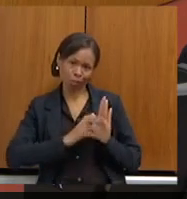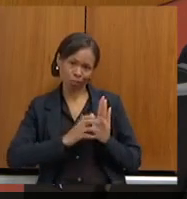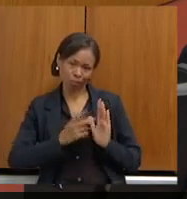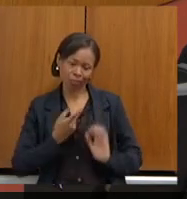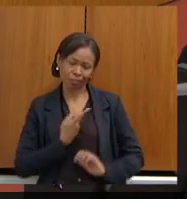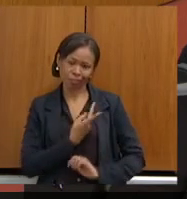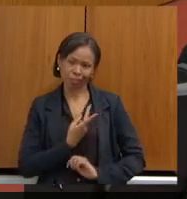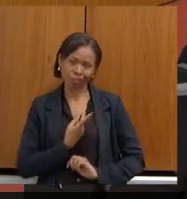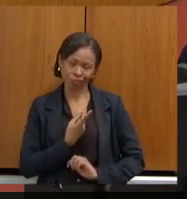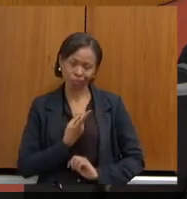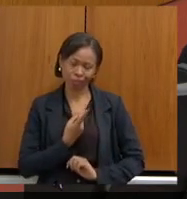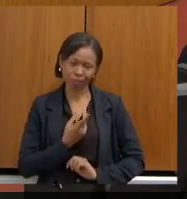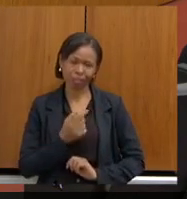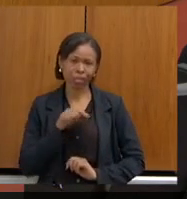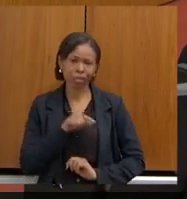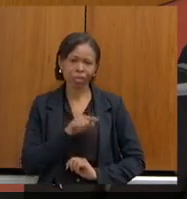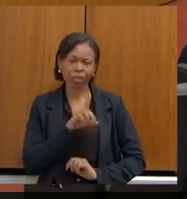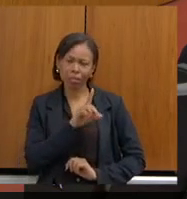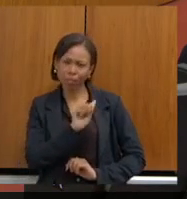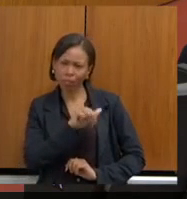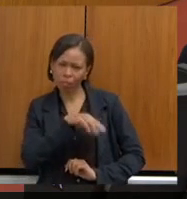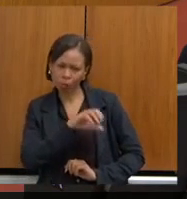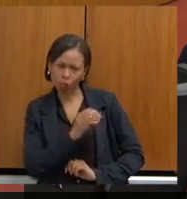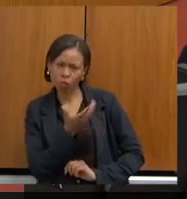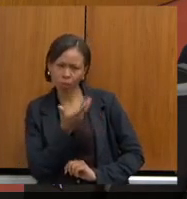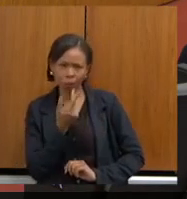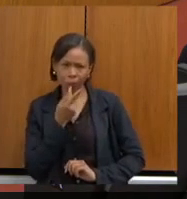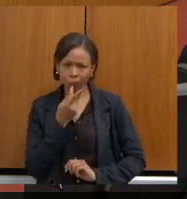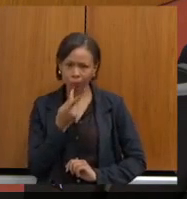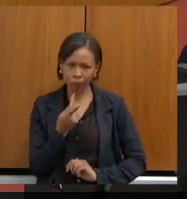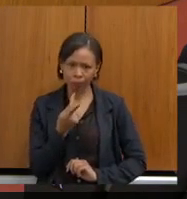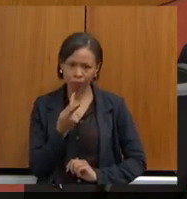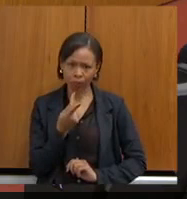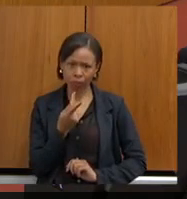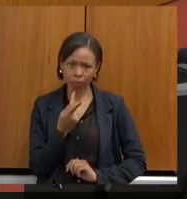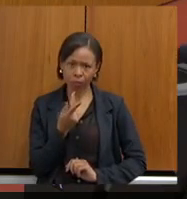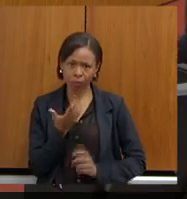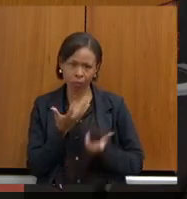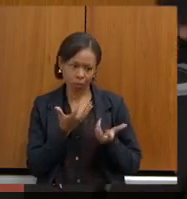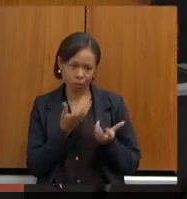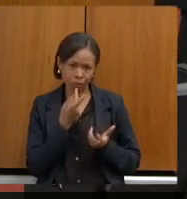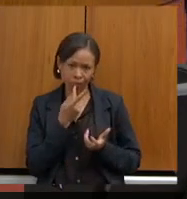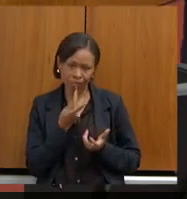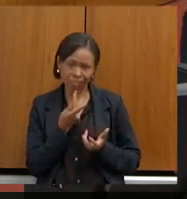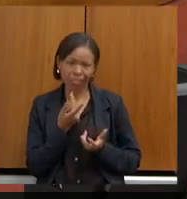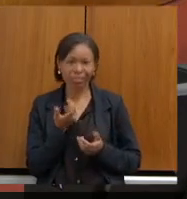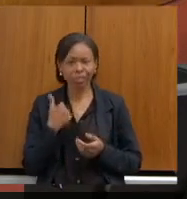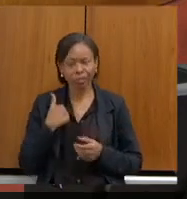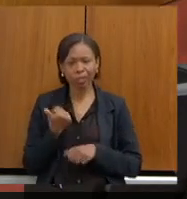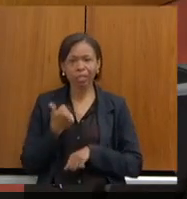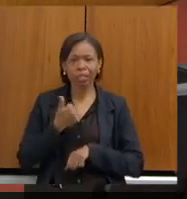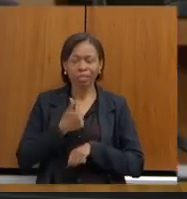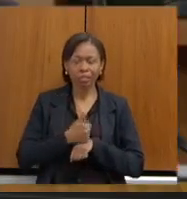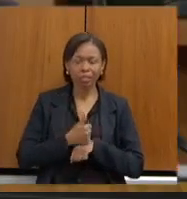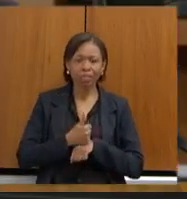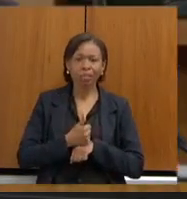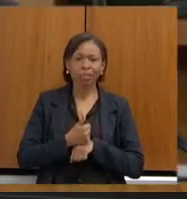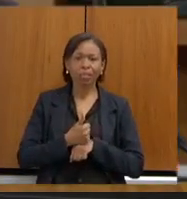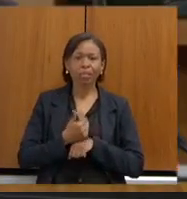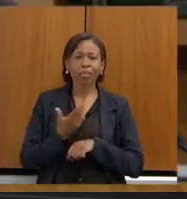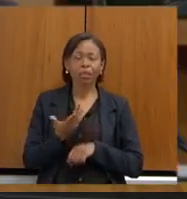eu não sei se Deputado Dalmo quer se manifestar gostaria de se manifestar então para encaminhar a votação